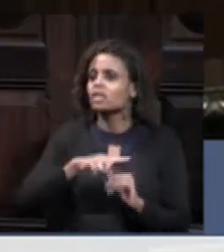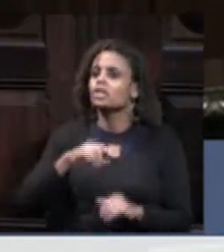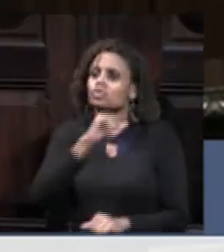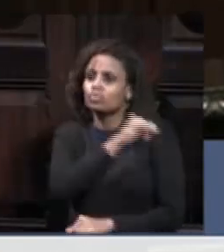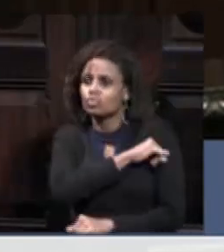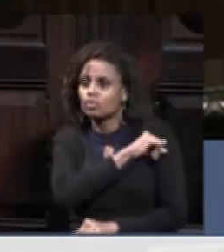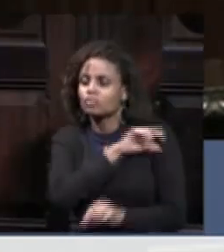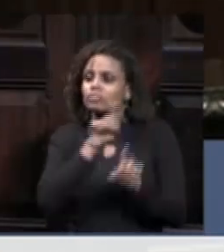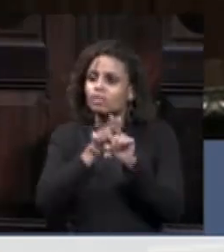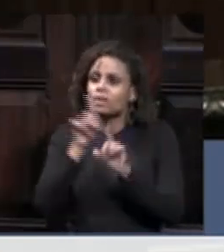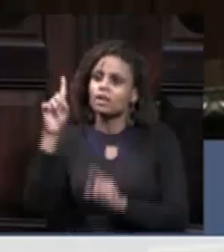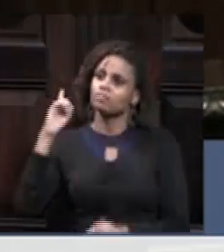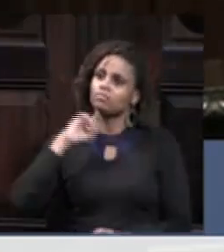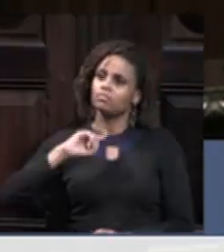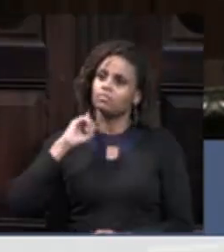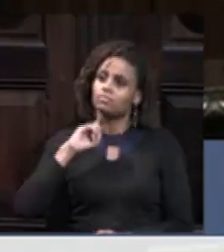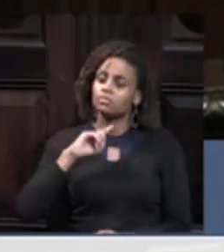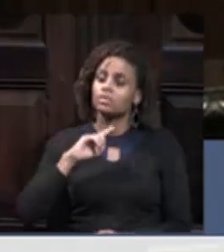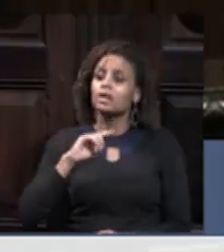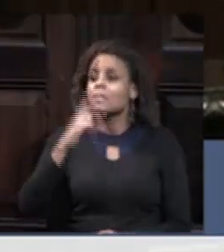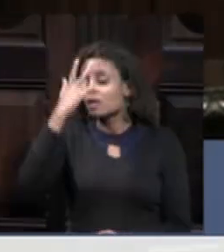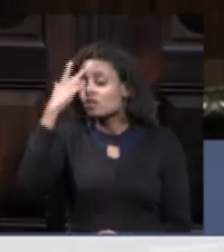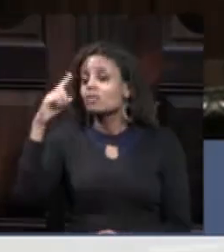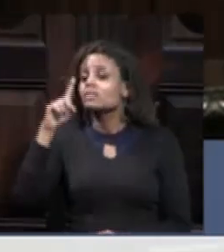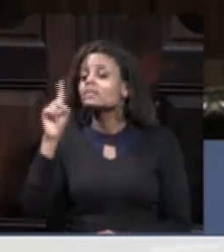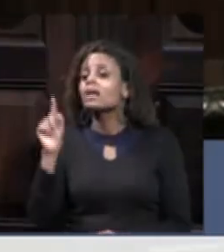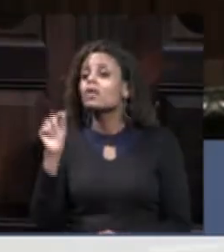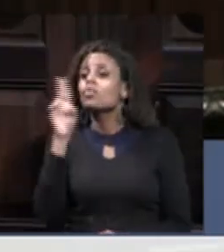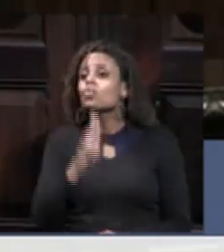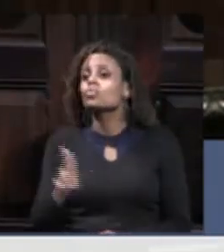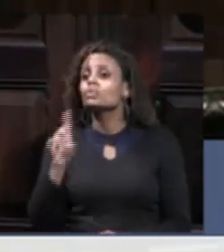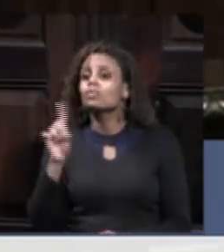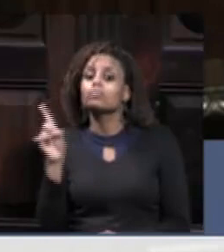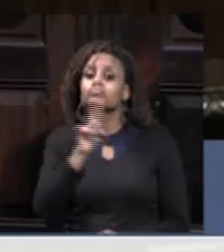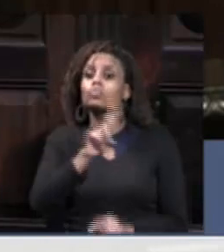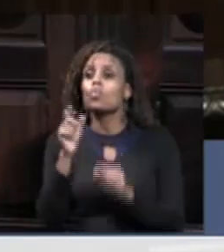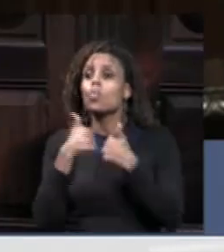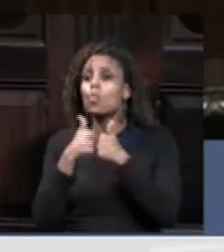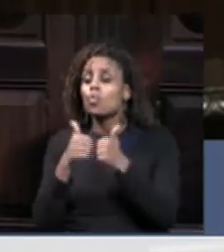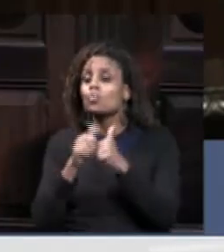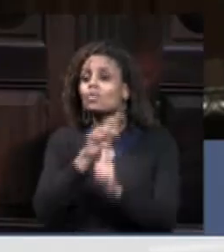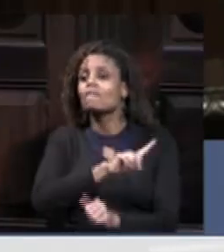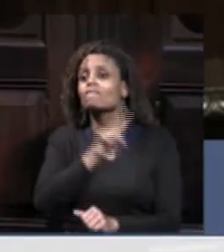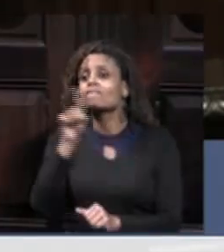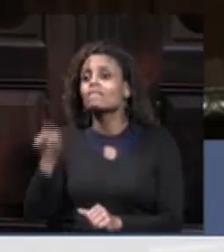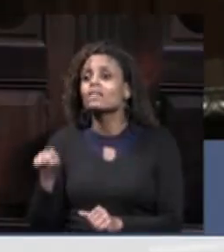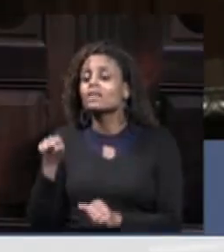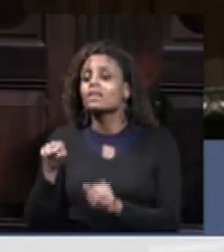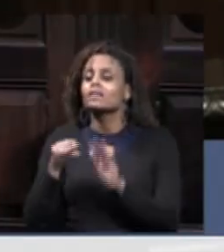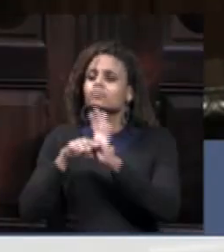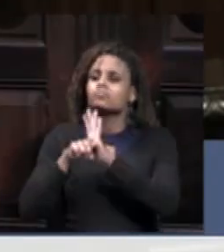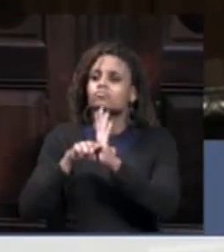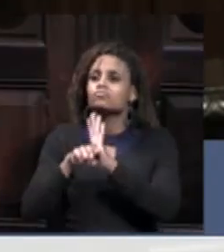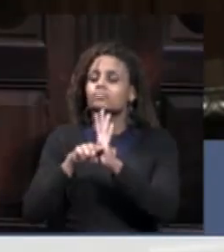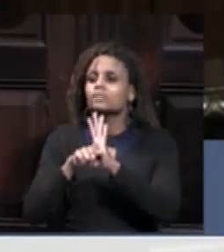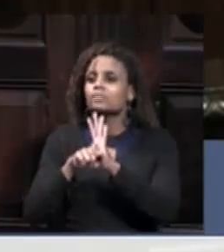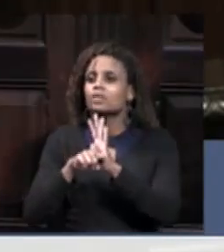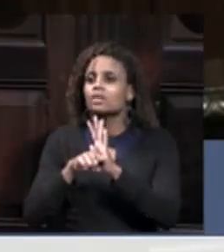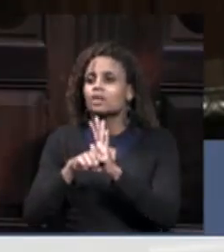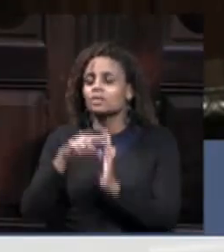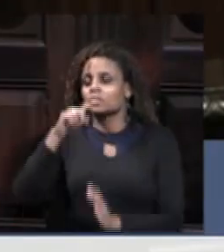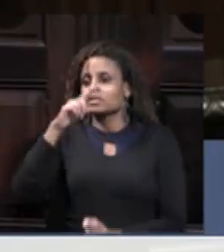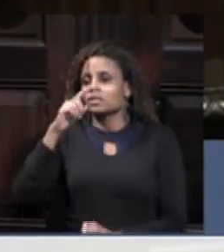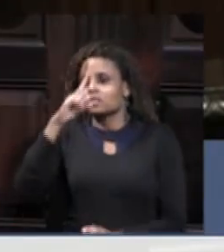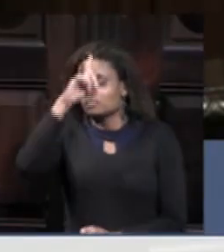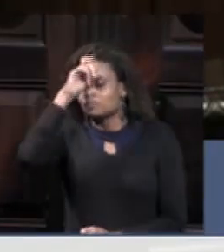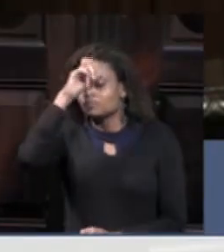Porciúncula, que usava esta linha para fazer exames do Hospital do Câncer, Lael Varela.